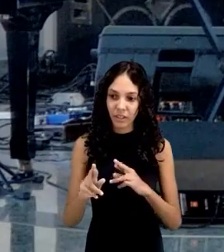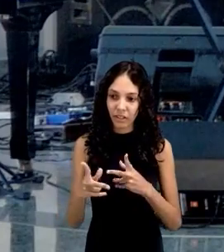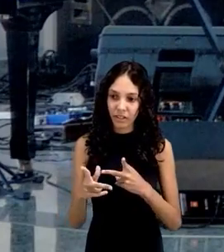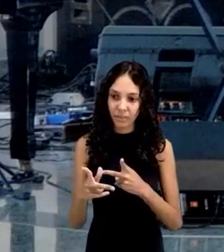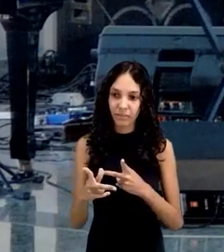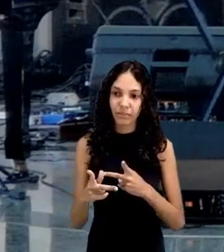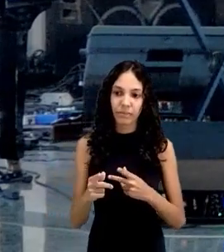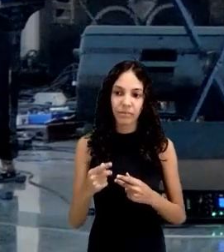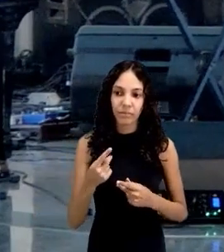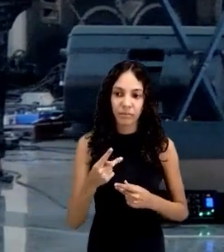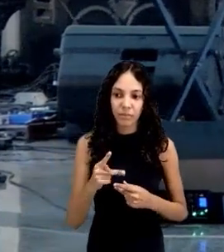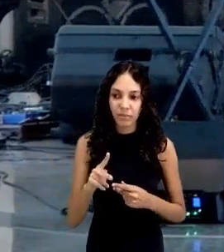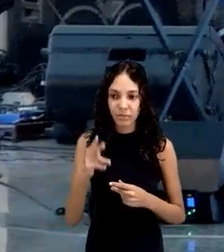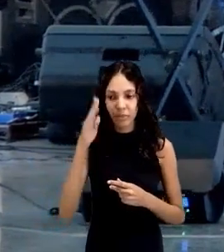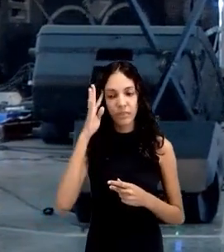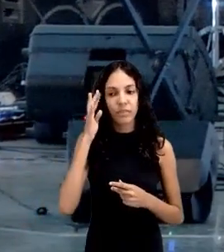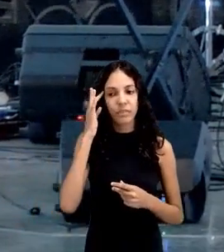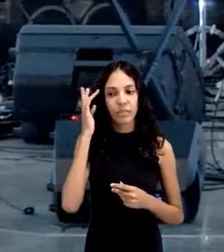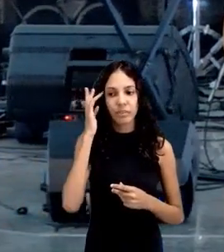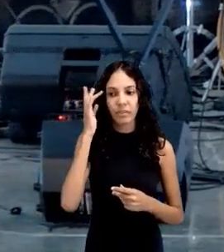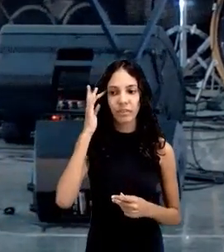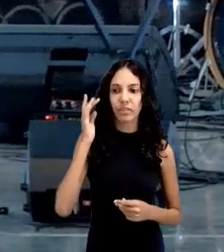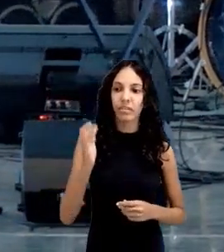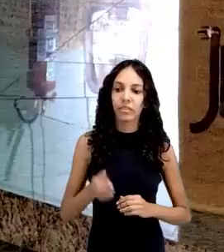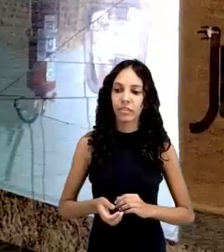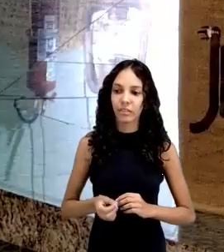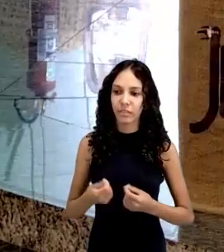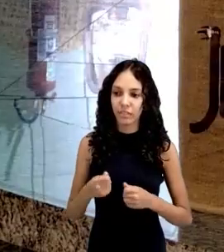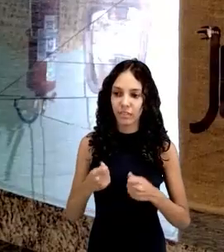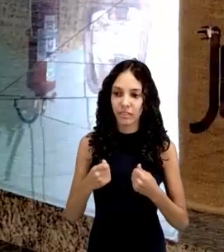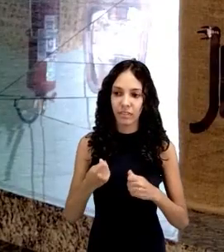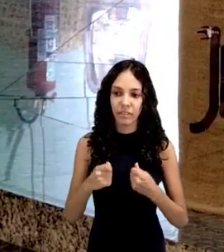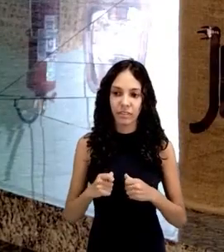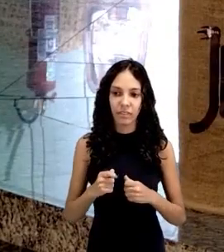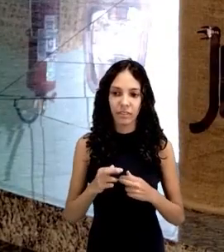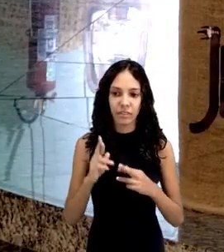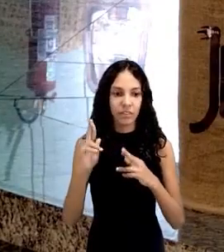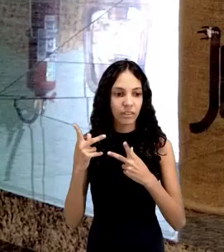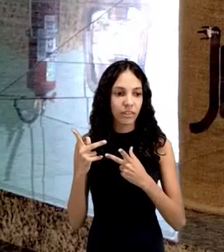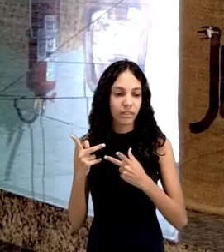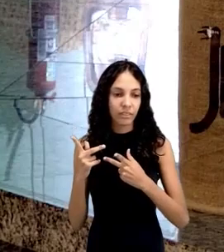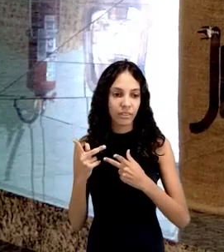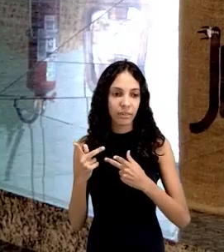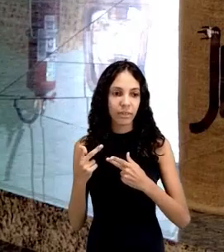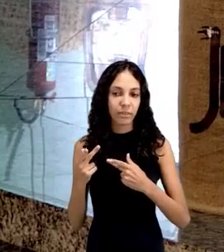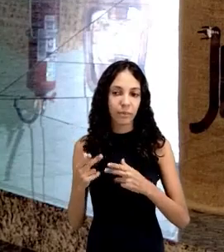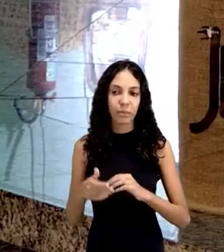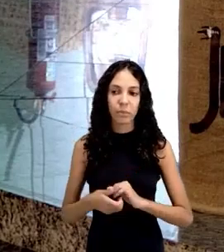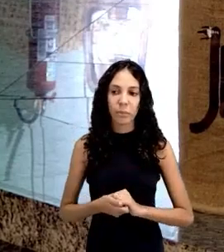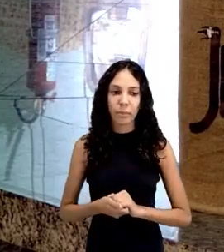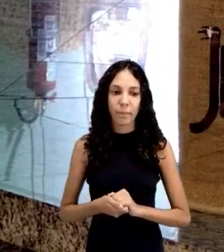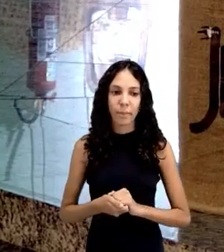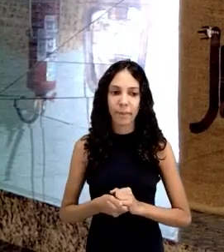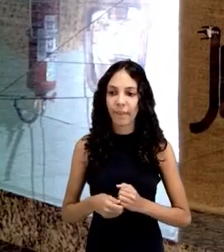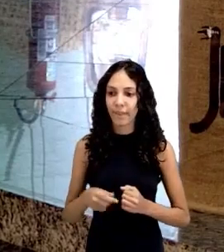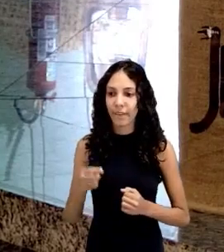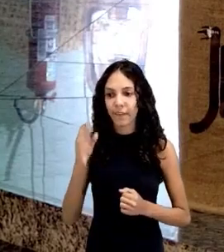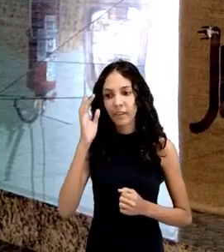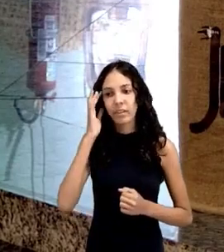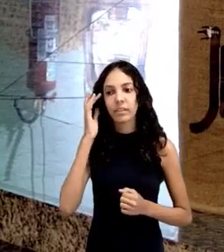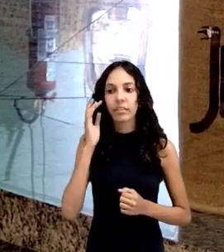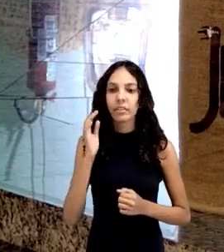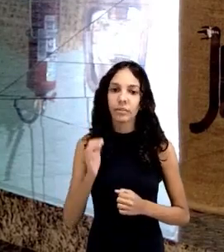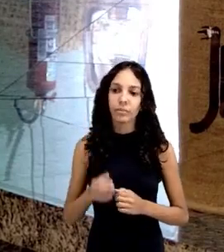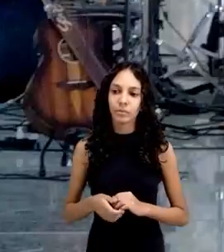Seu comportamento precisa ser diferente. E a gente viu hoje de manhã qual o caminho para se chegar nesse patamar. Se